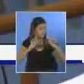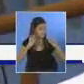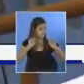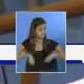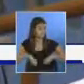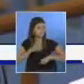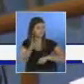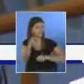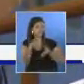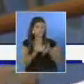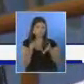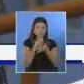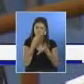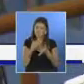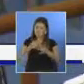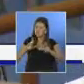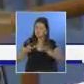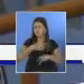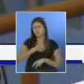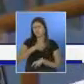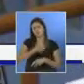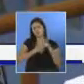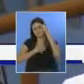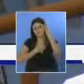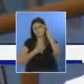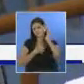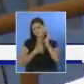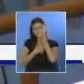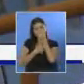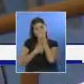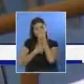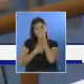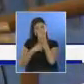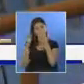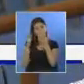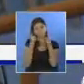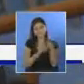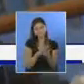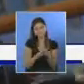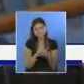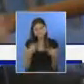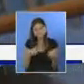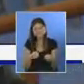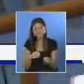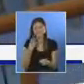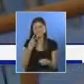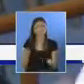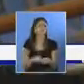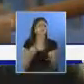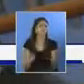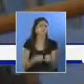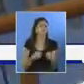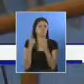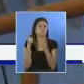acompanhando. defende o projeto com seriedade, sem atacar os outros. Para que essa linguagem